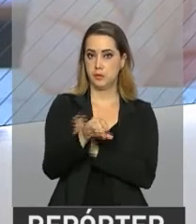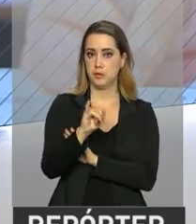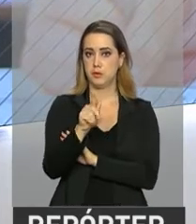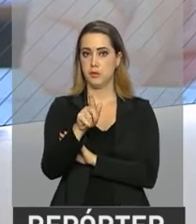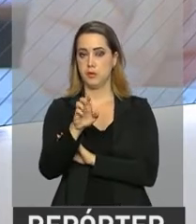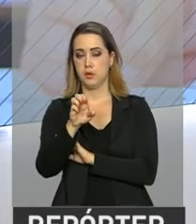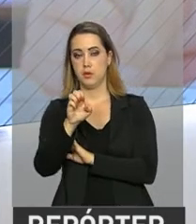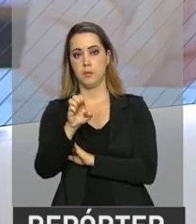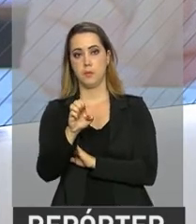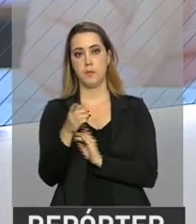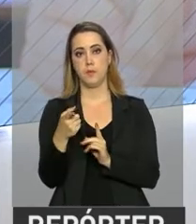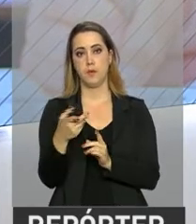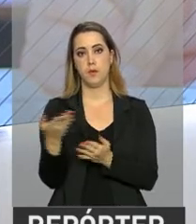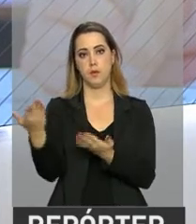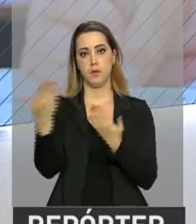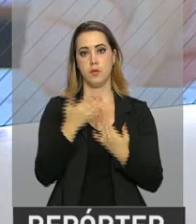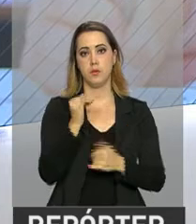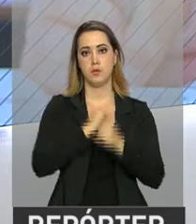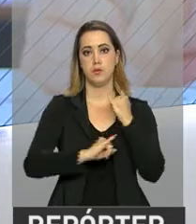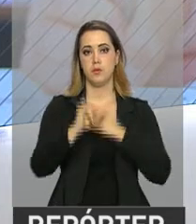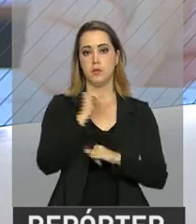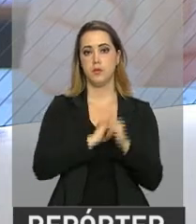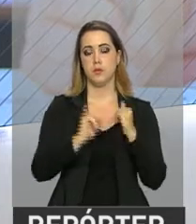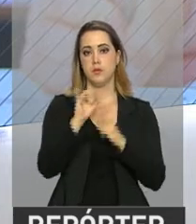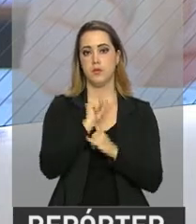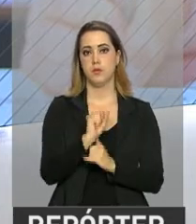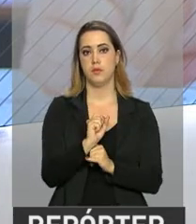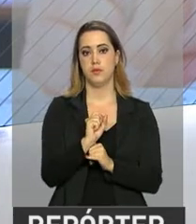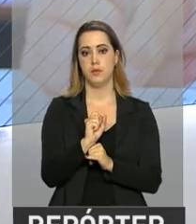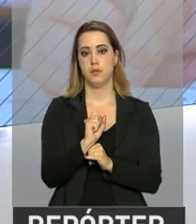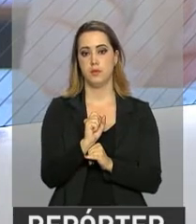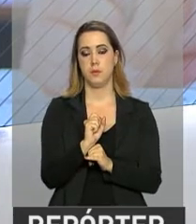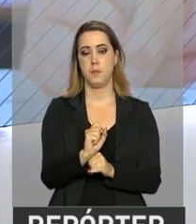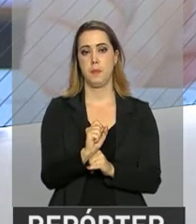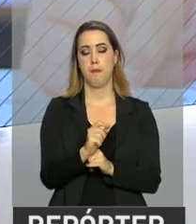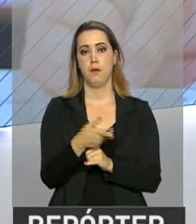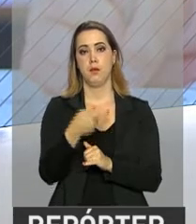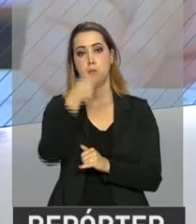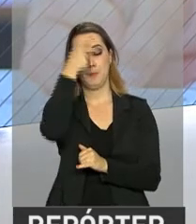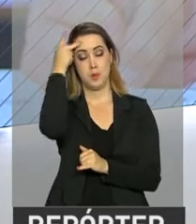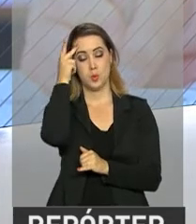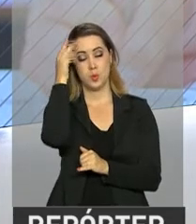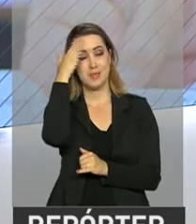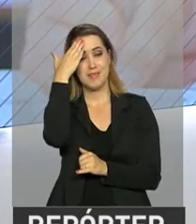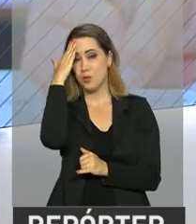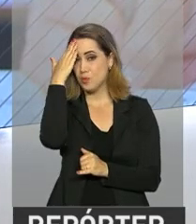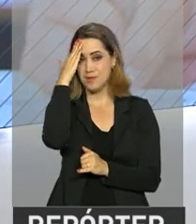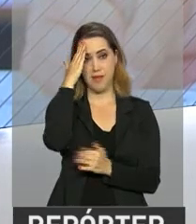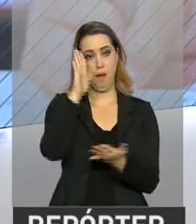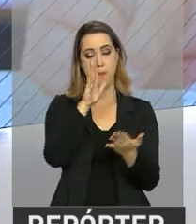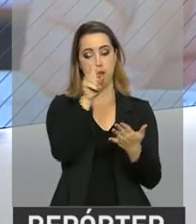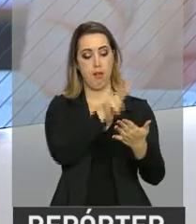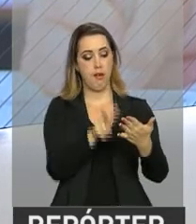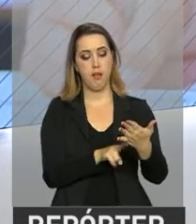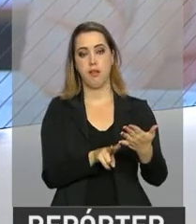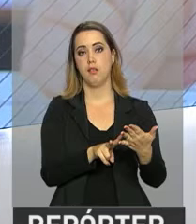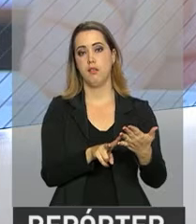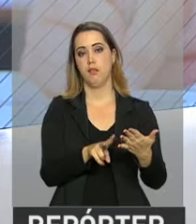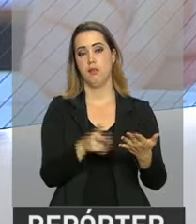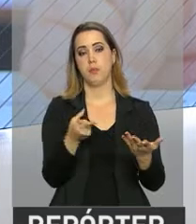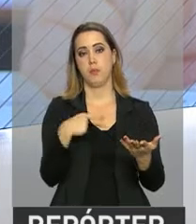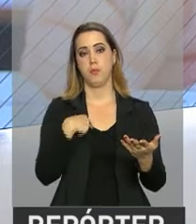tráz é informações sobre o amapá analfabetismo no brasil de acordo com o levantamento em